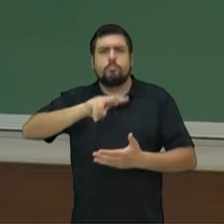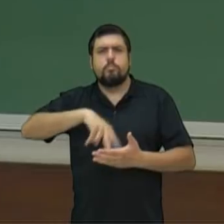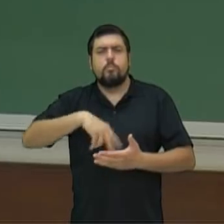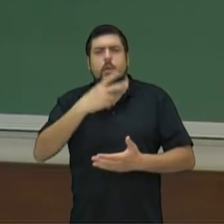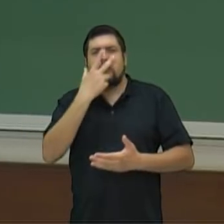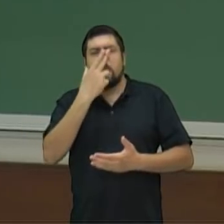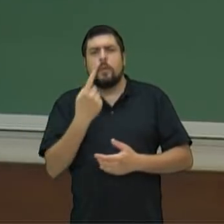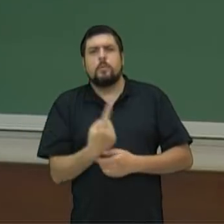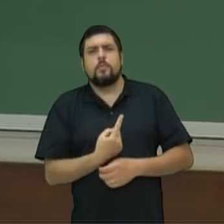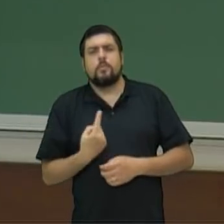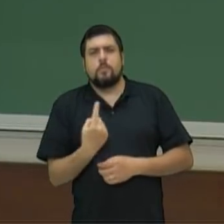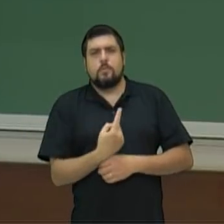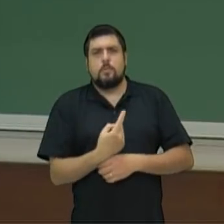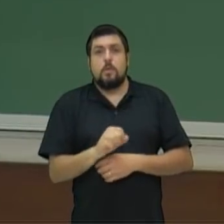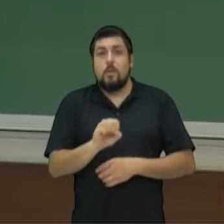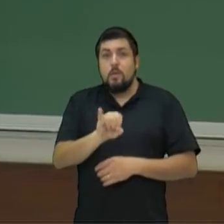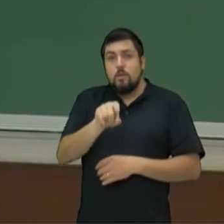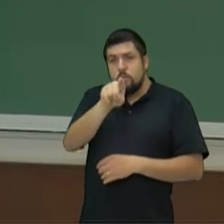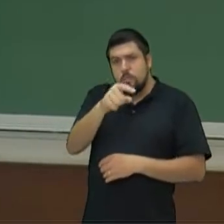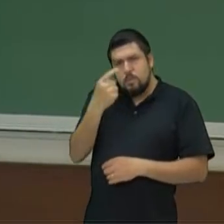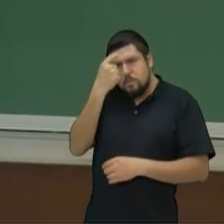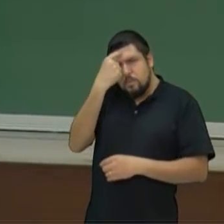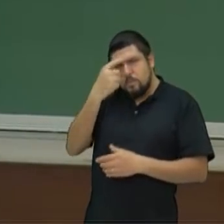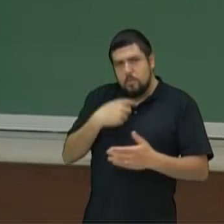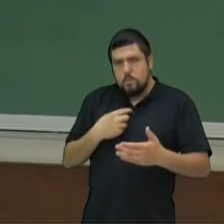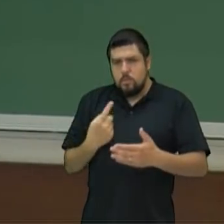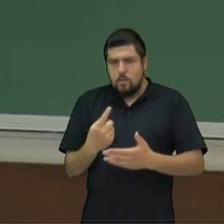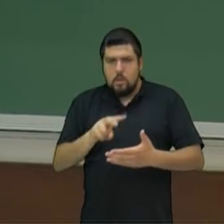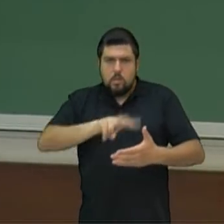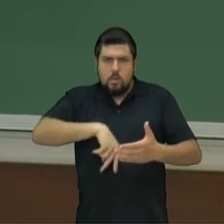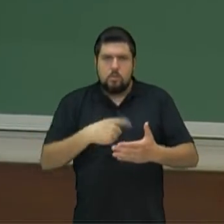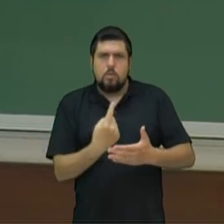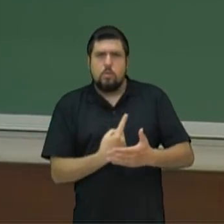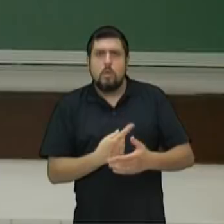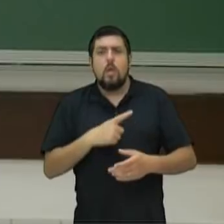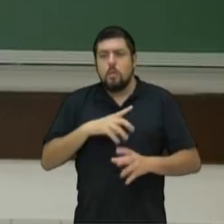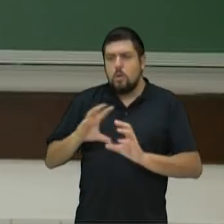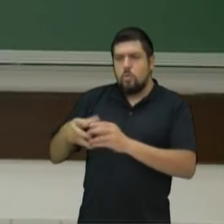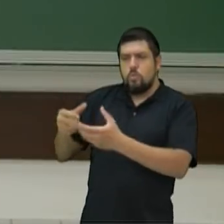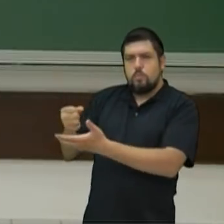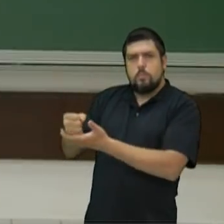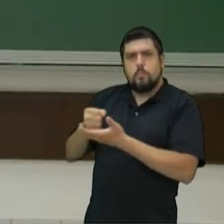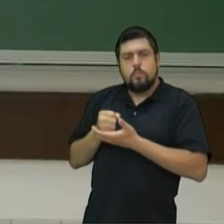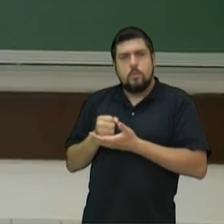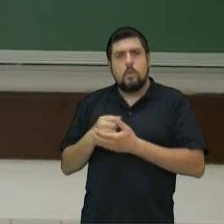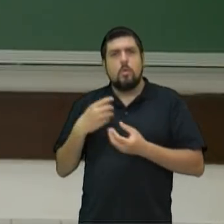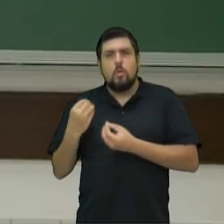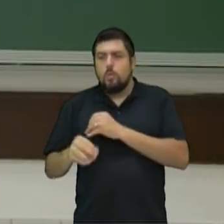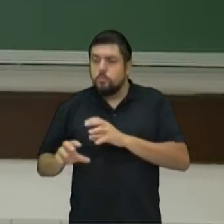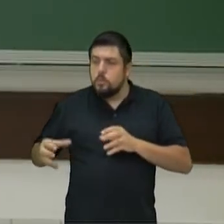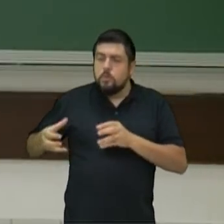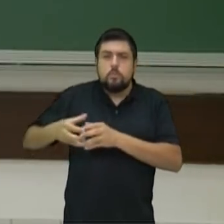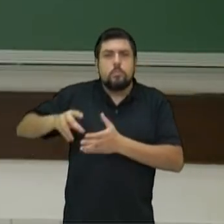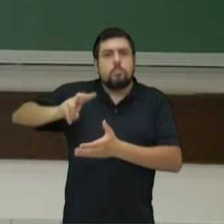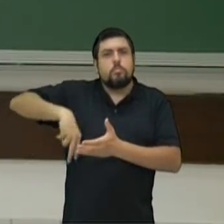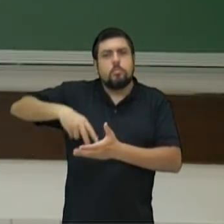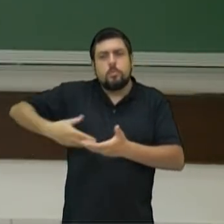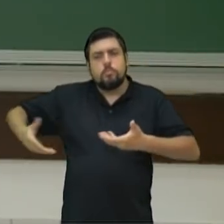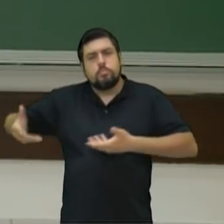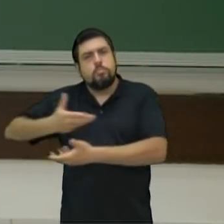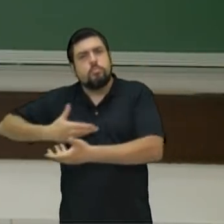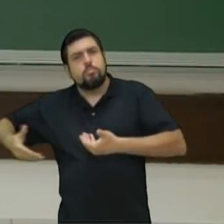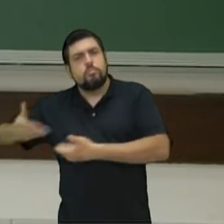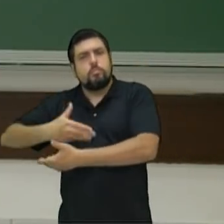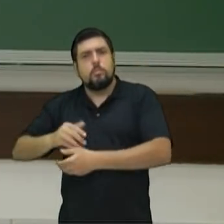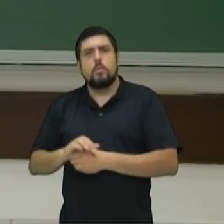E ele diz, se você acha que a leitura é solitária, existem muitos grupos que podem te ajudar. Você pode fazer uma leitura em grupo, né? Então